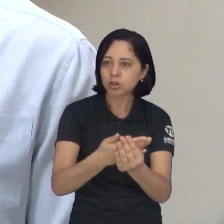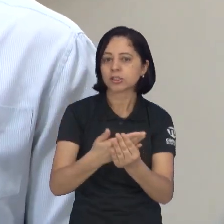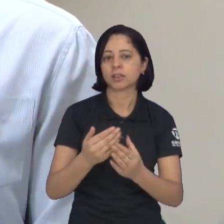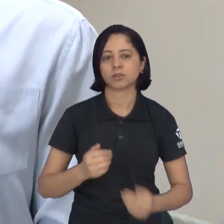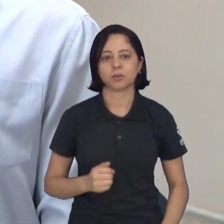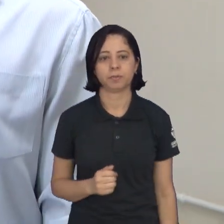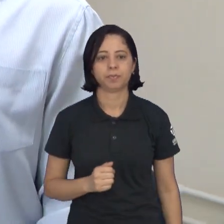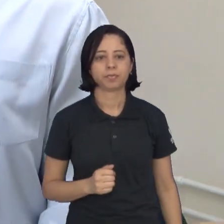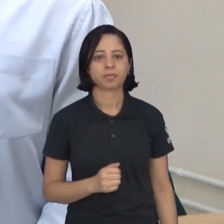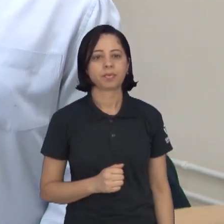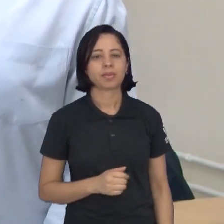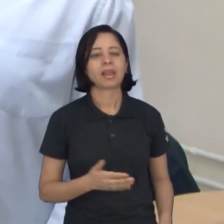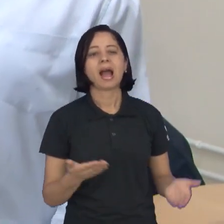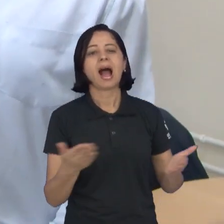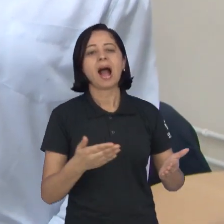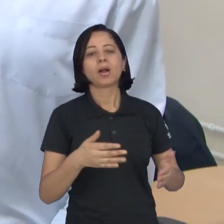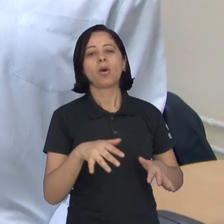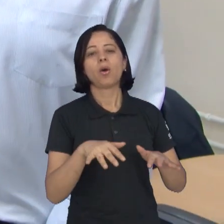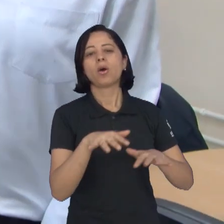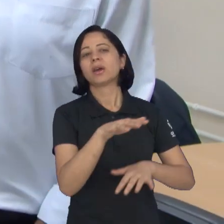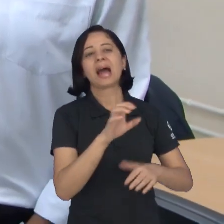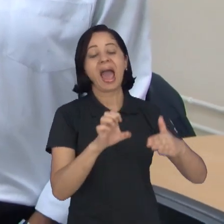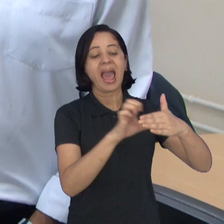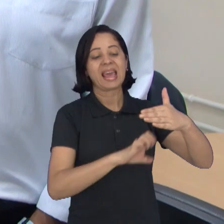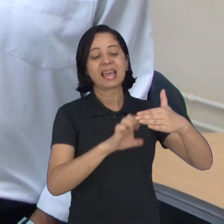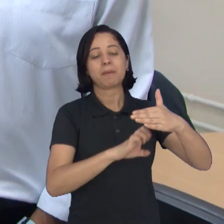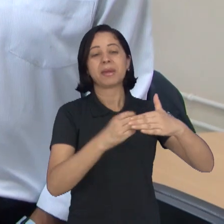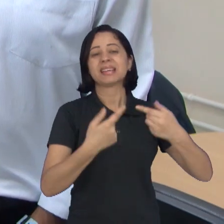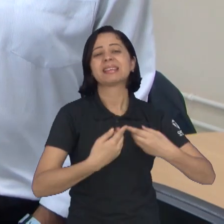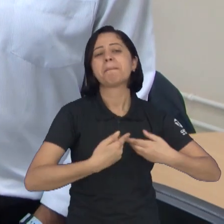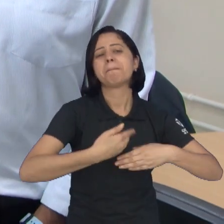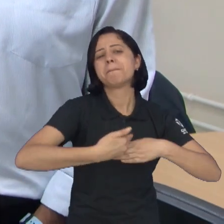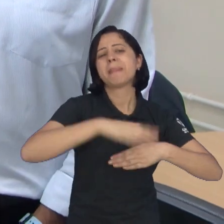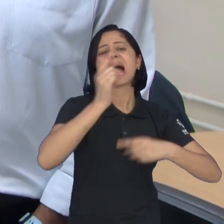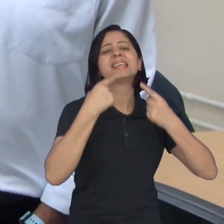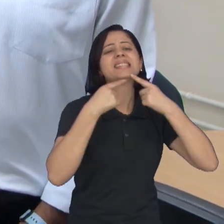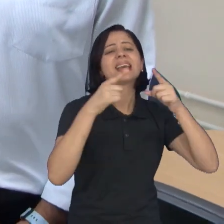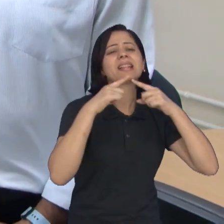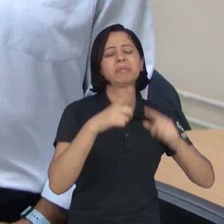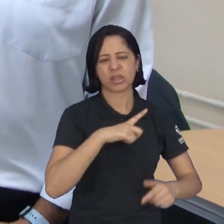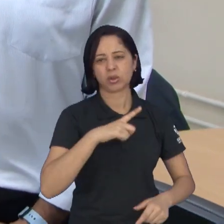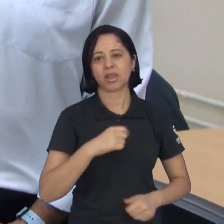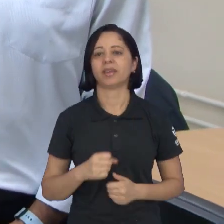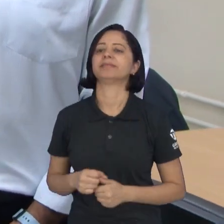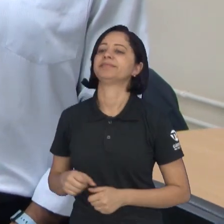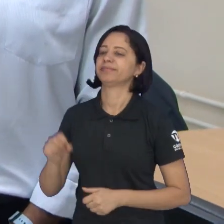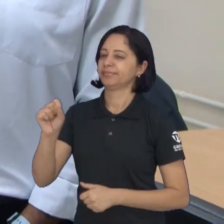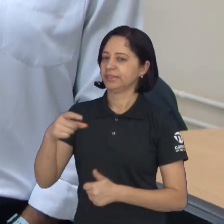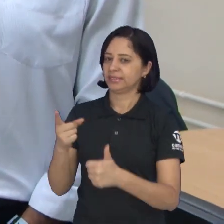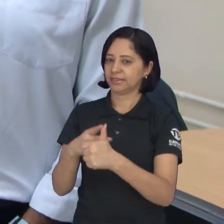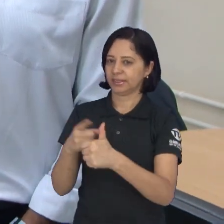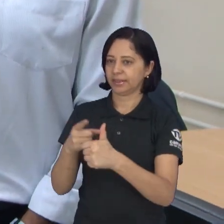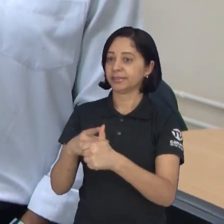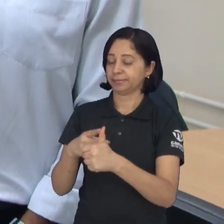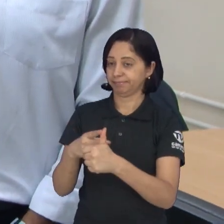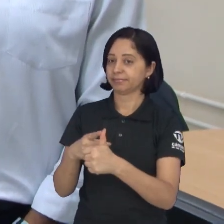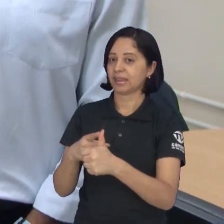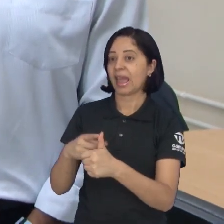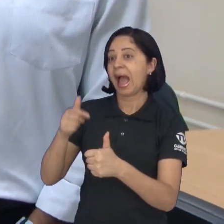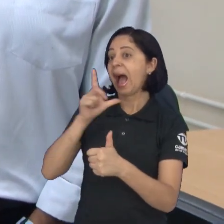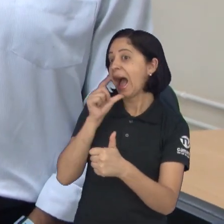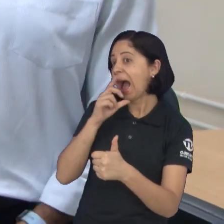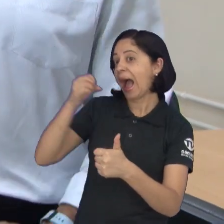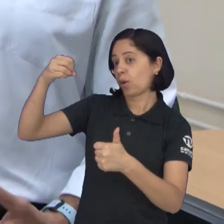sobre as áreas que mais tem reclamação, você tem um top 5 aí para a gente de quais mais recebem reclamação aqui no Procon? Sim, normalmente são as concessionárias,